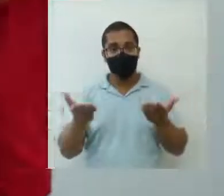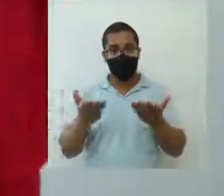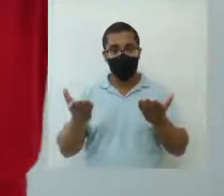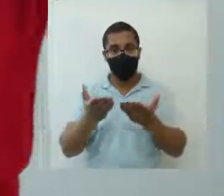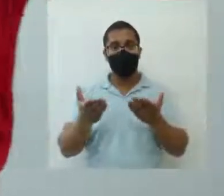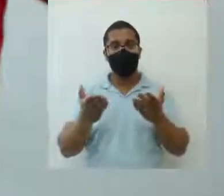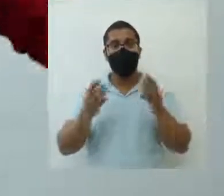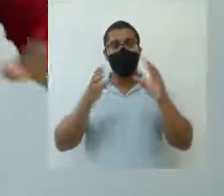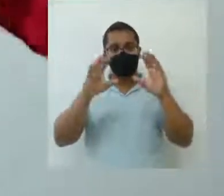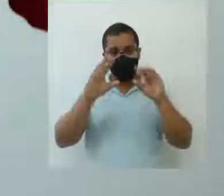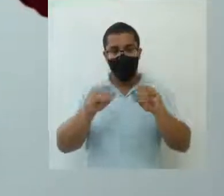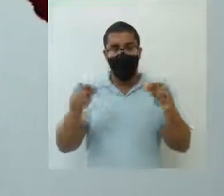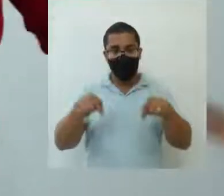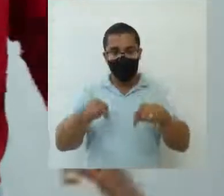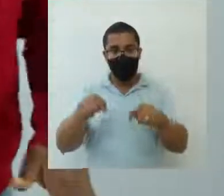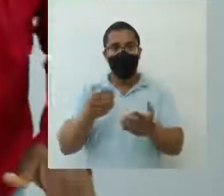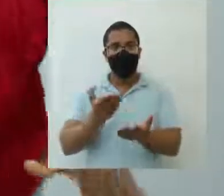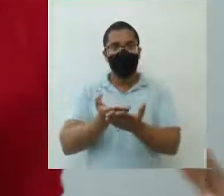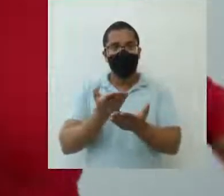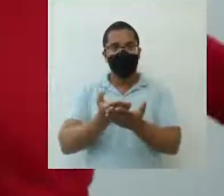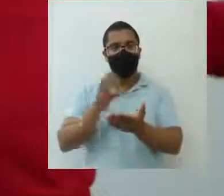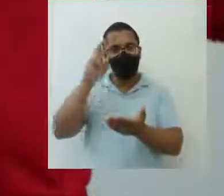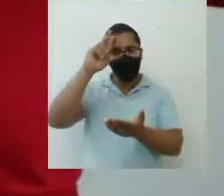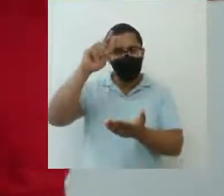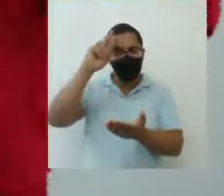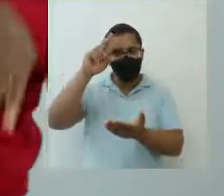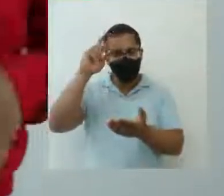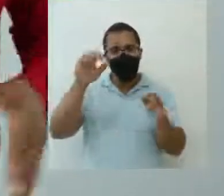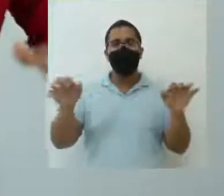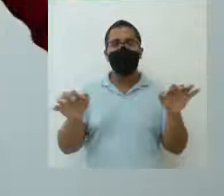da nossa nave da história, porque eu